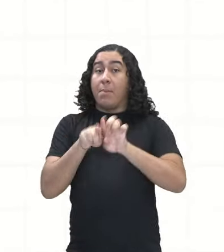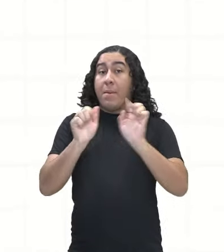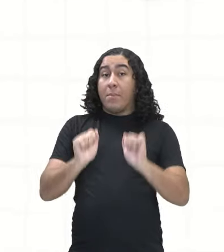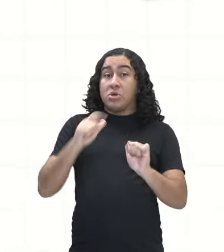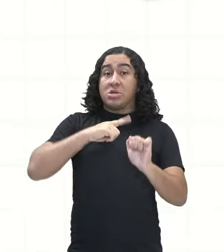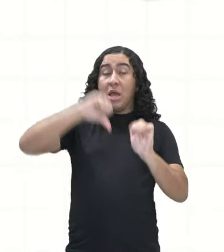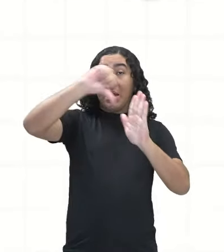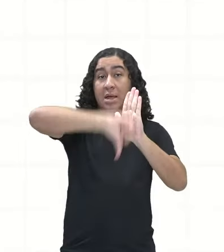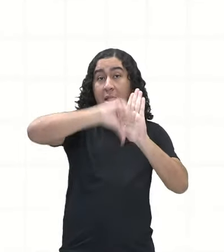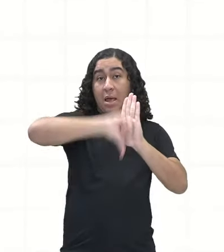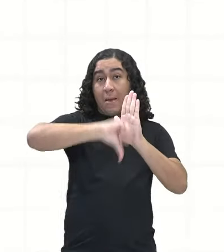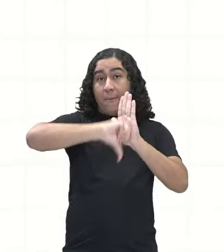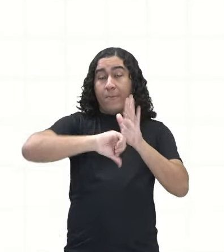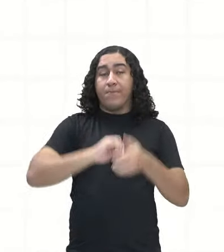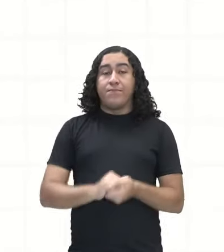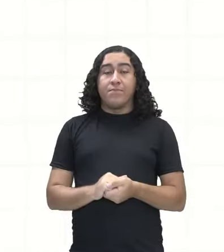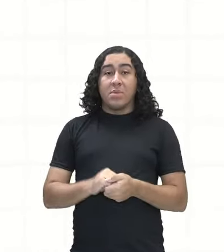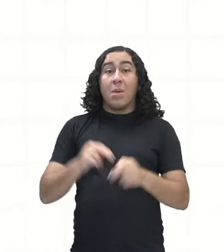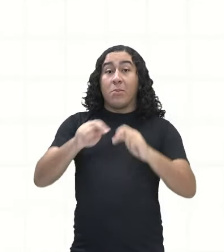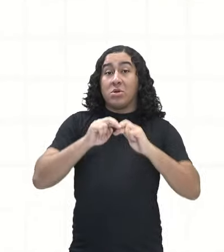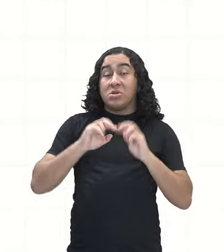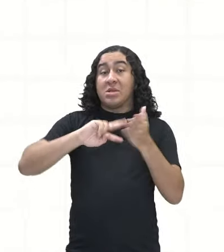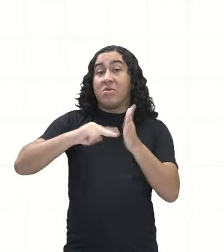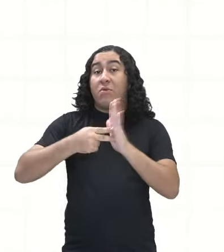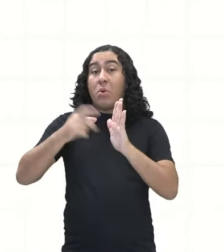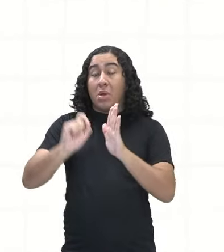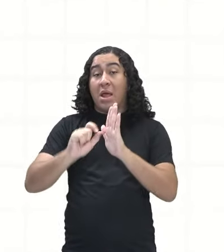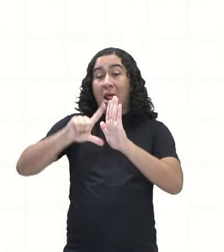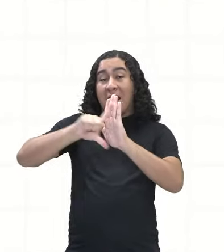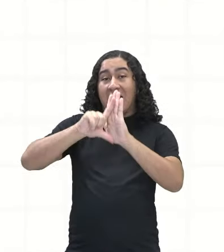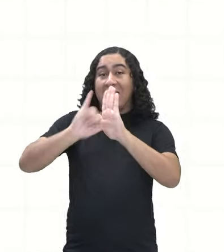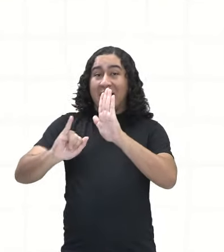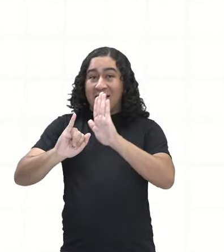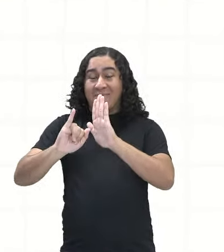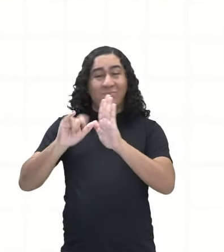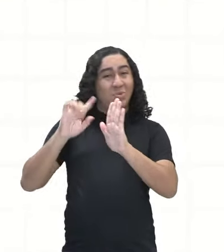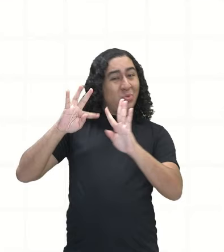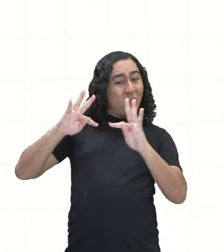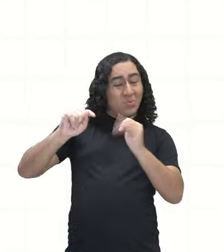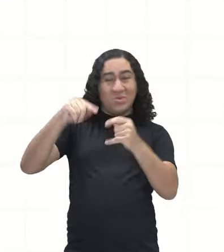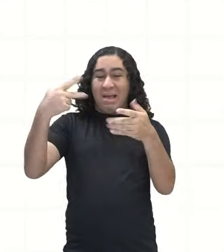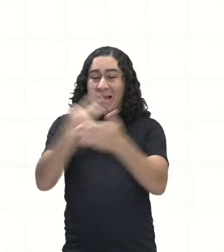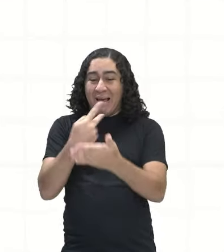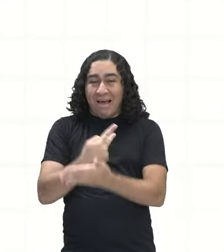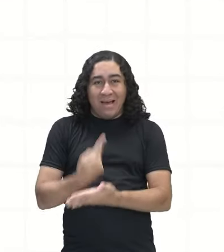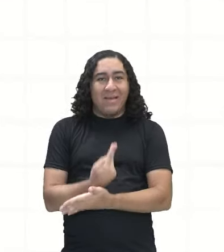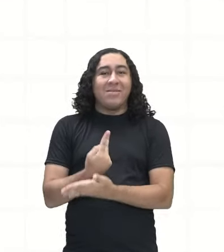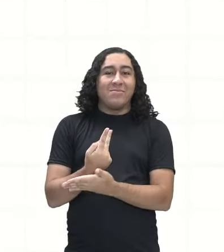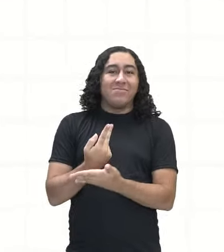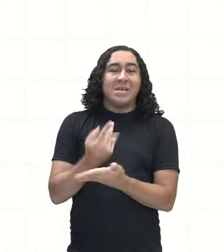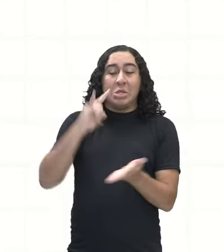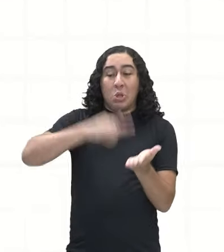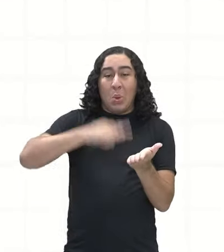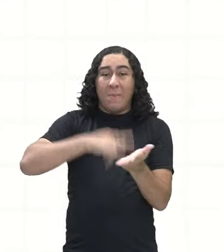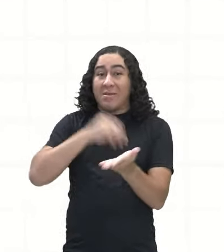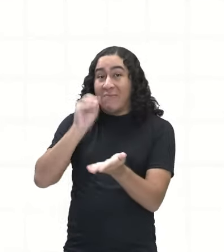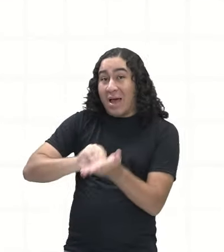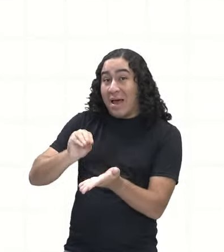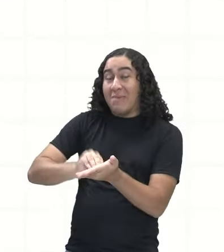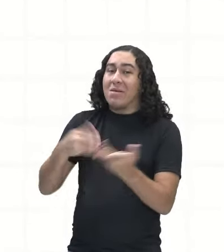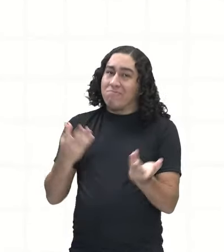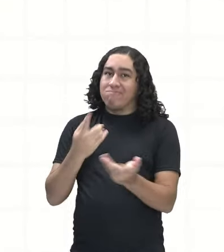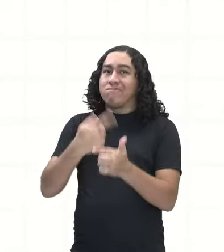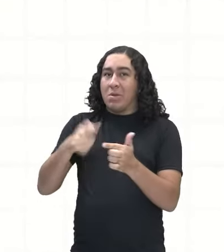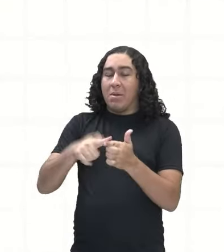ilegal nesse caso a gente não obedece a lei do país para onde a gente tá indo então a gente não vai com todos os documentos né pros Estados